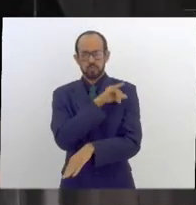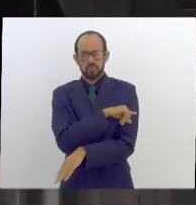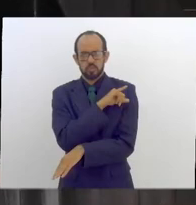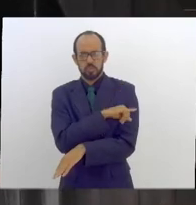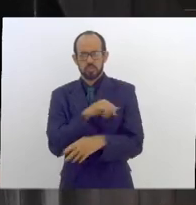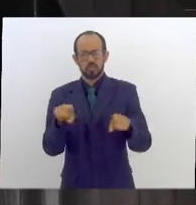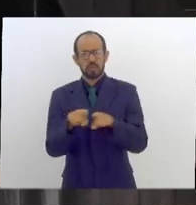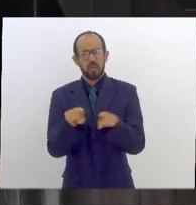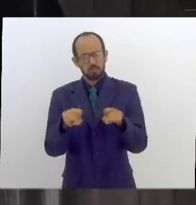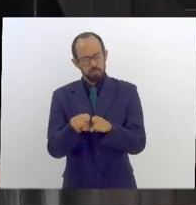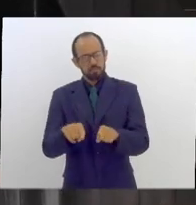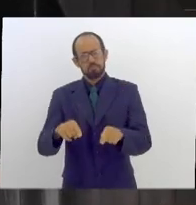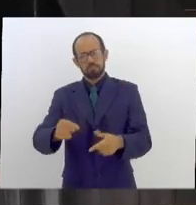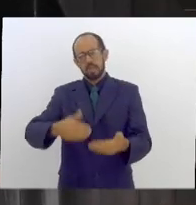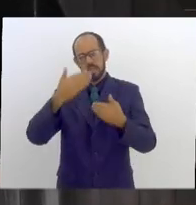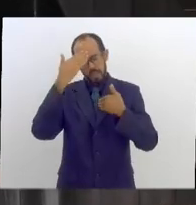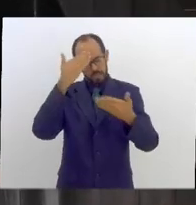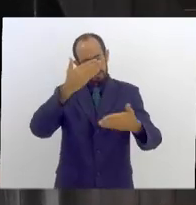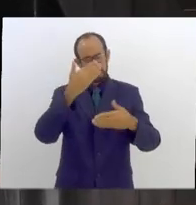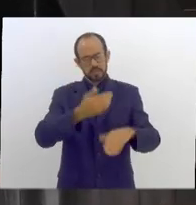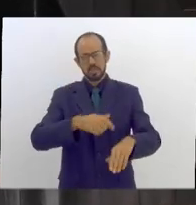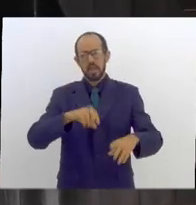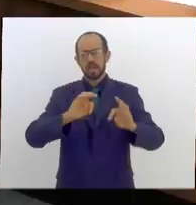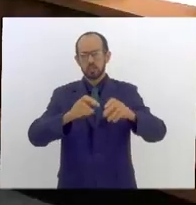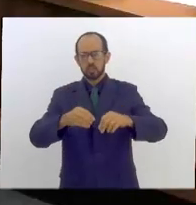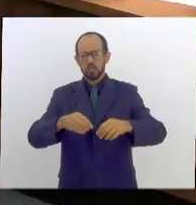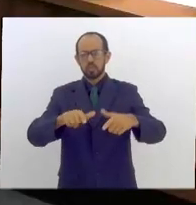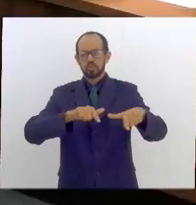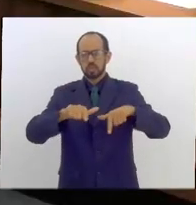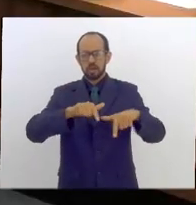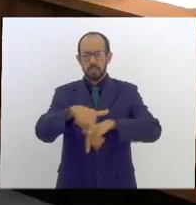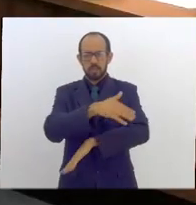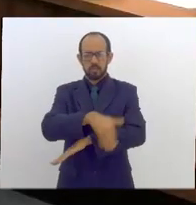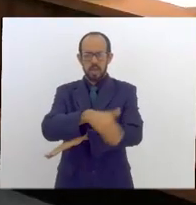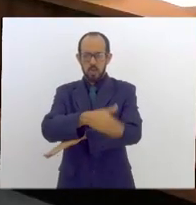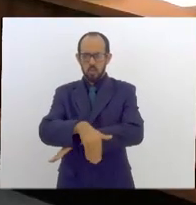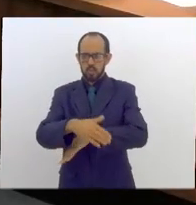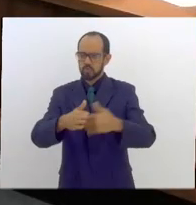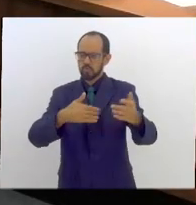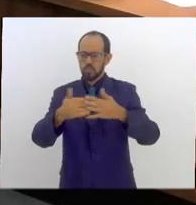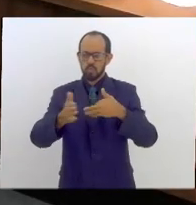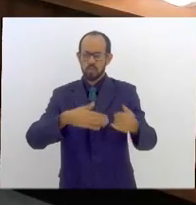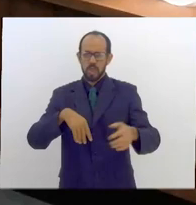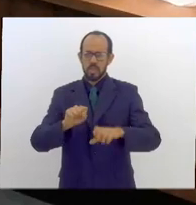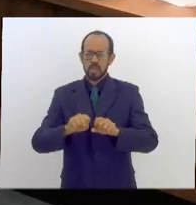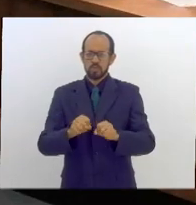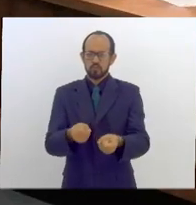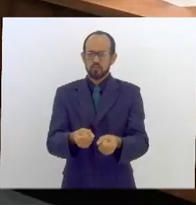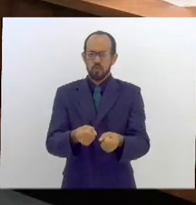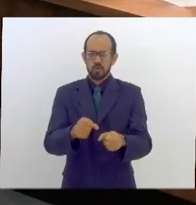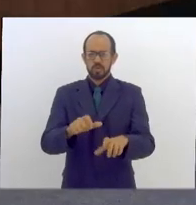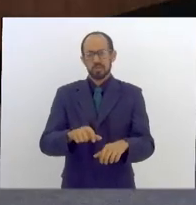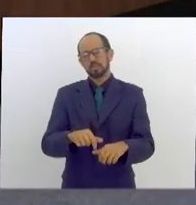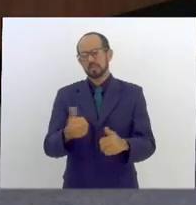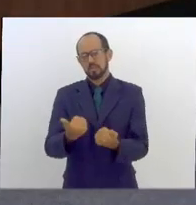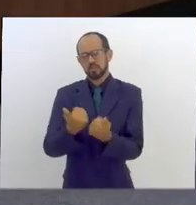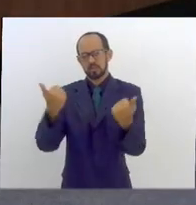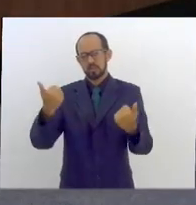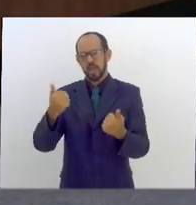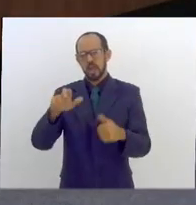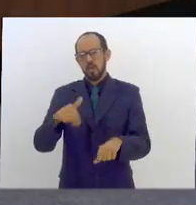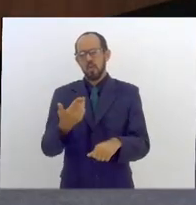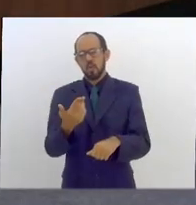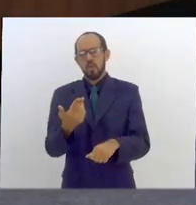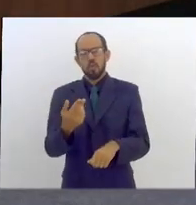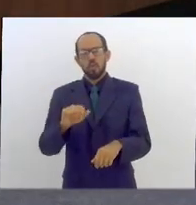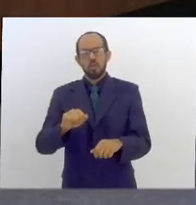que são a base também de todas as forças, seja ela auxiliar, seja ela das Forças Armadas. O mais, muito